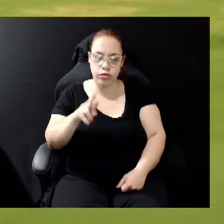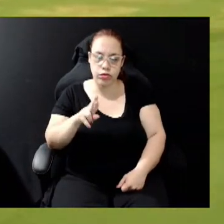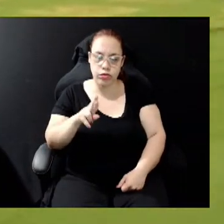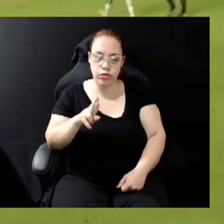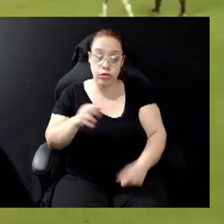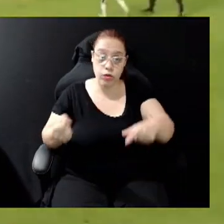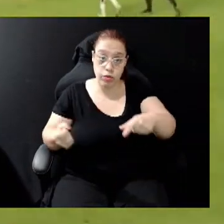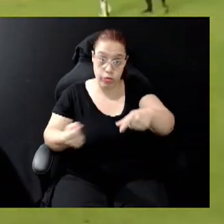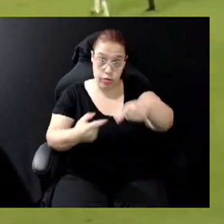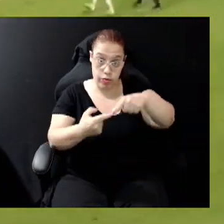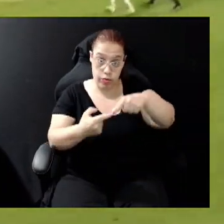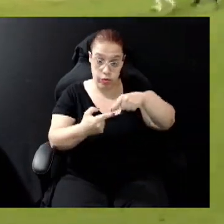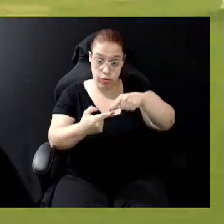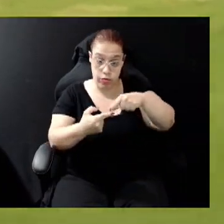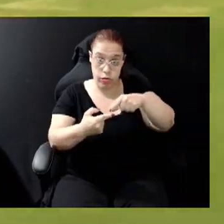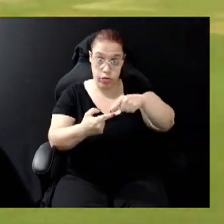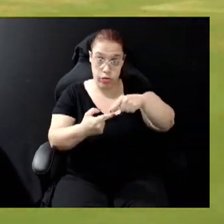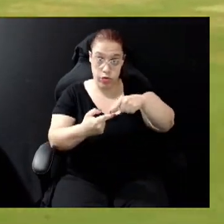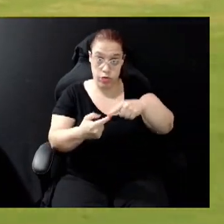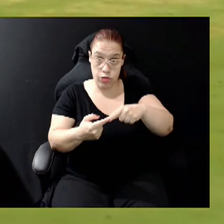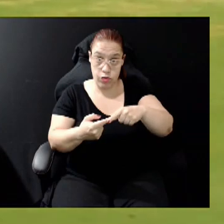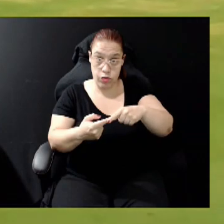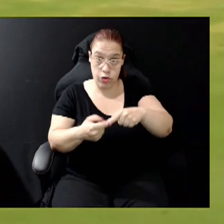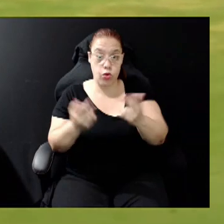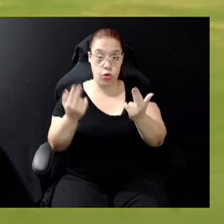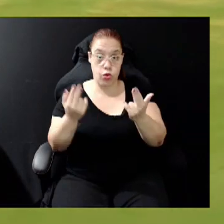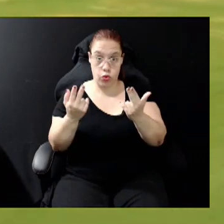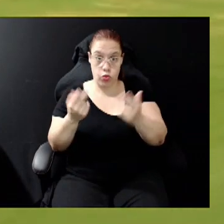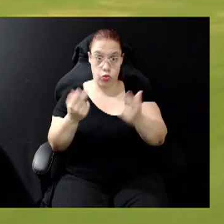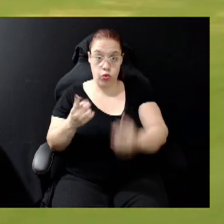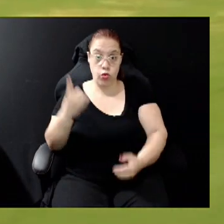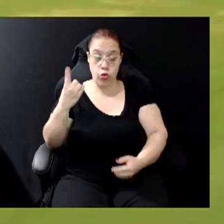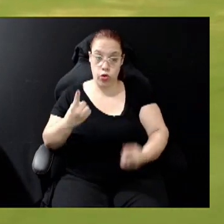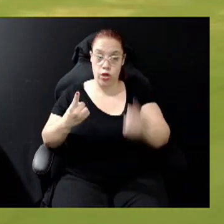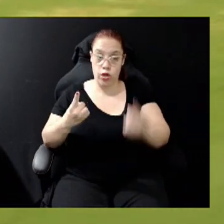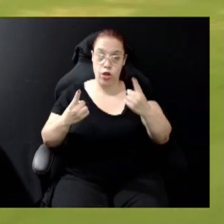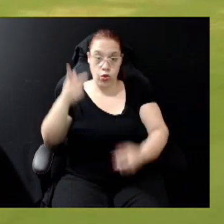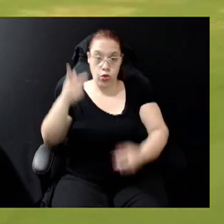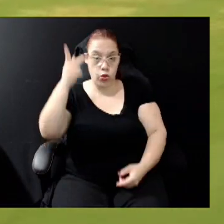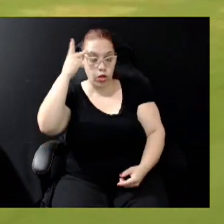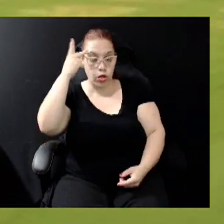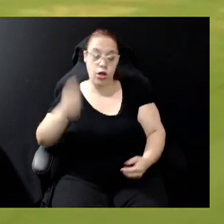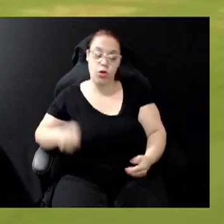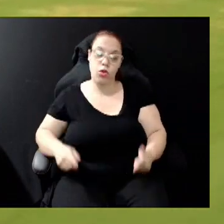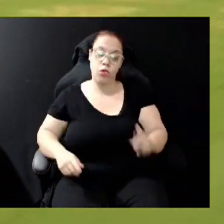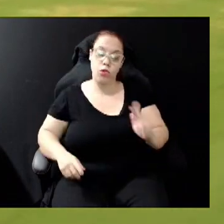das redes, tudo igual, 1-1.